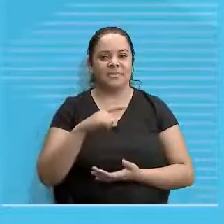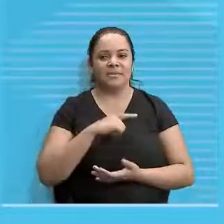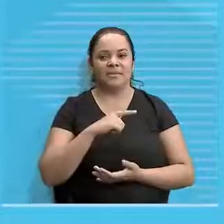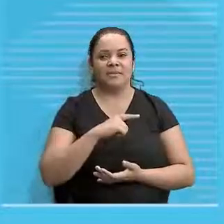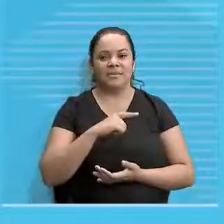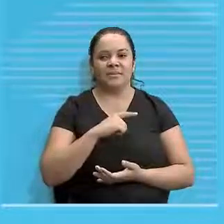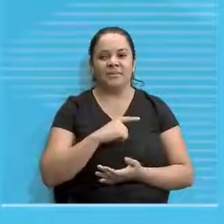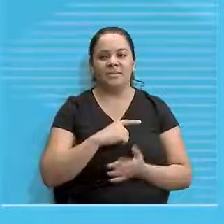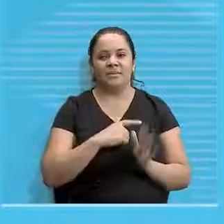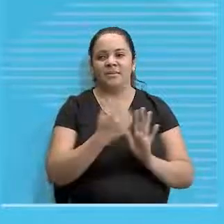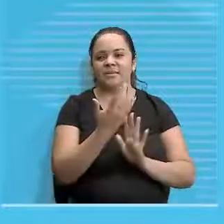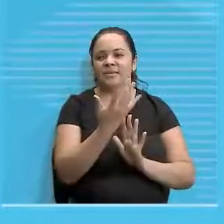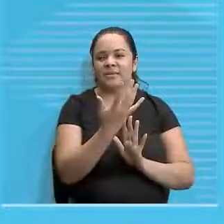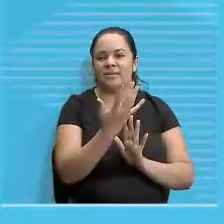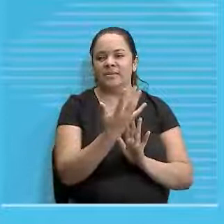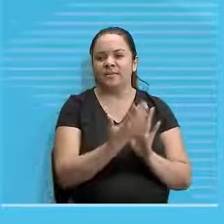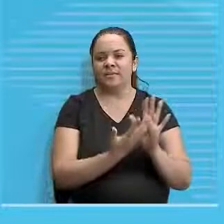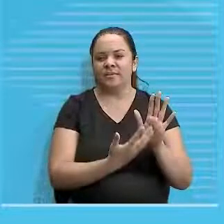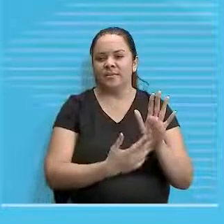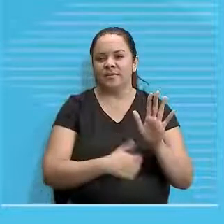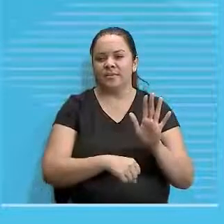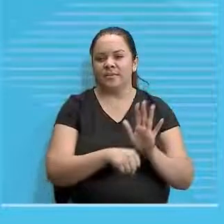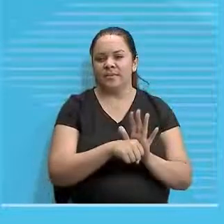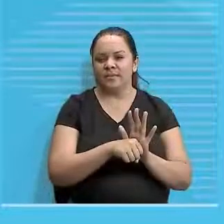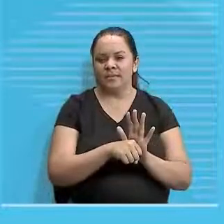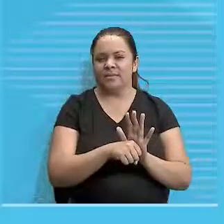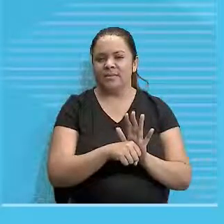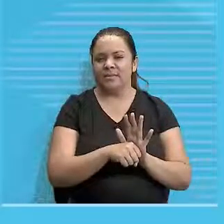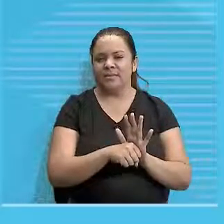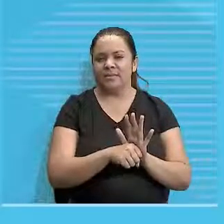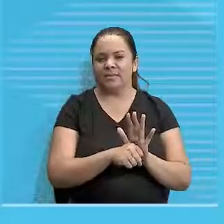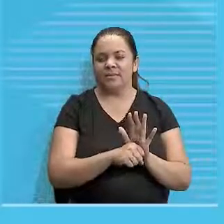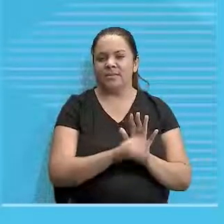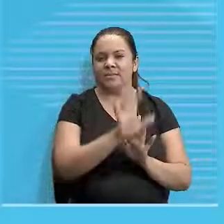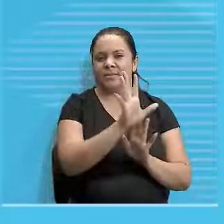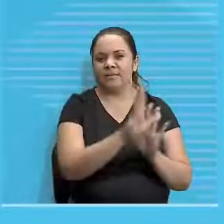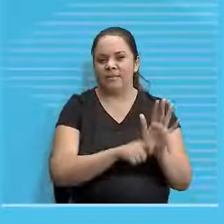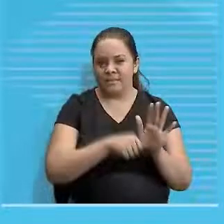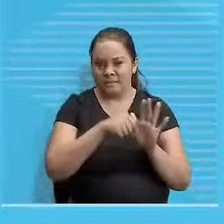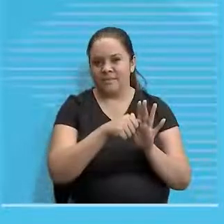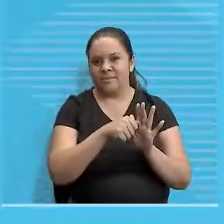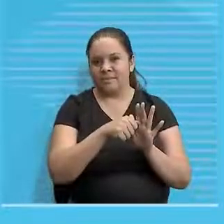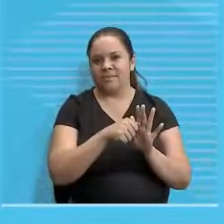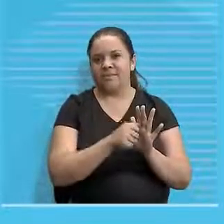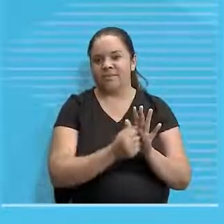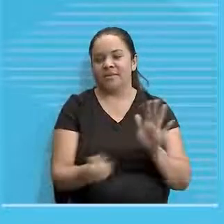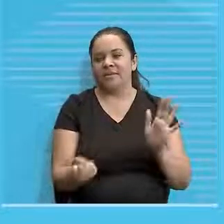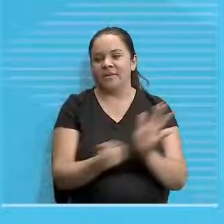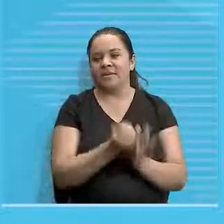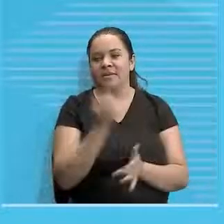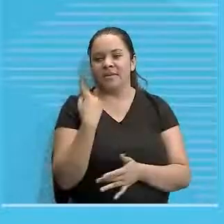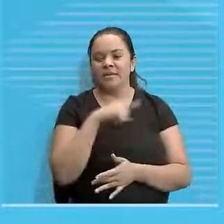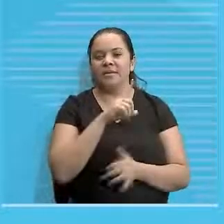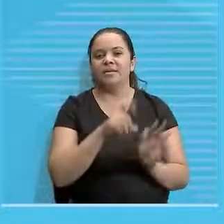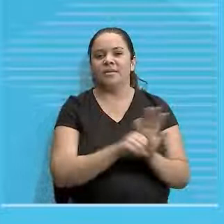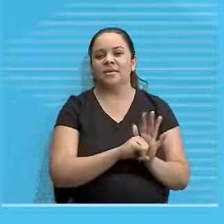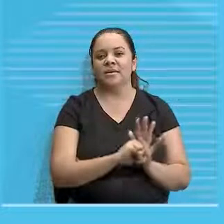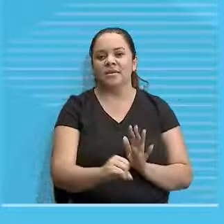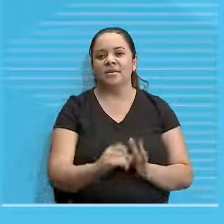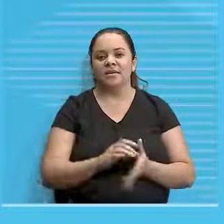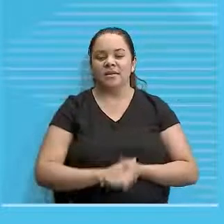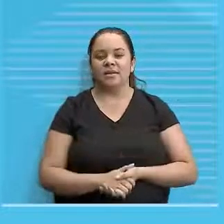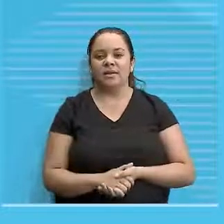nossa identidade, né? Então, por exemplo, isso aí são os estereótipos. A gente tem muito estereótipo, então, de que